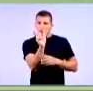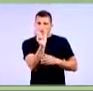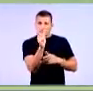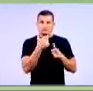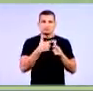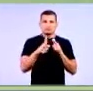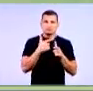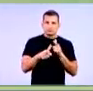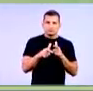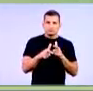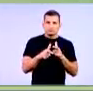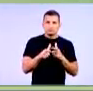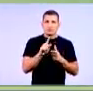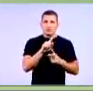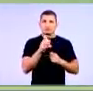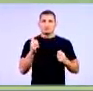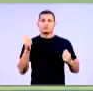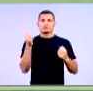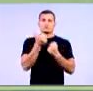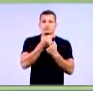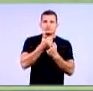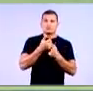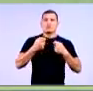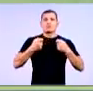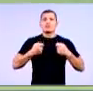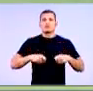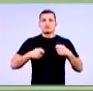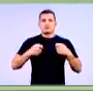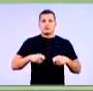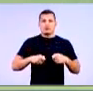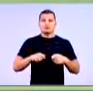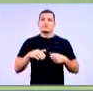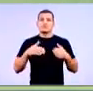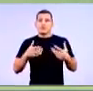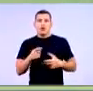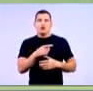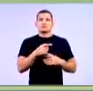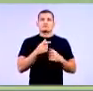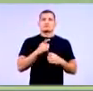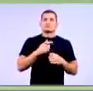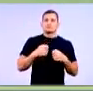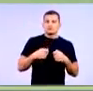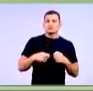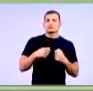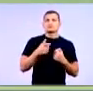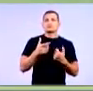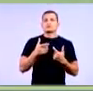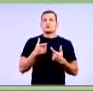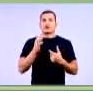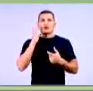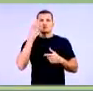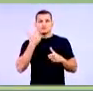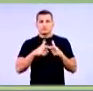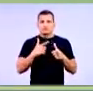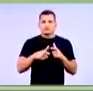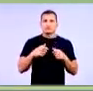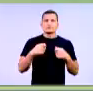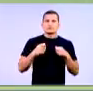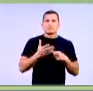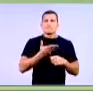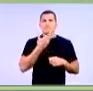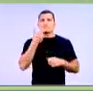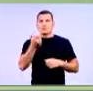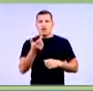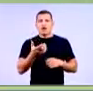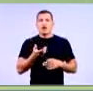problema, ela é substituída por necessidade. Então, eles estão passando por alguma necessidade, eles precisam aprimorar os processos